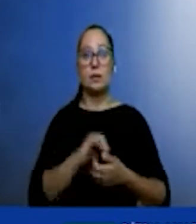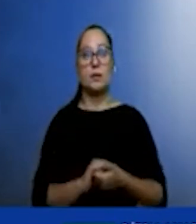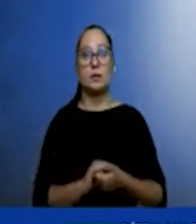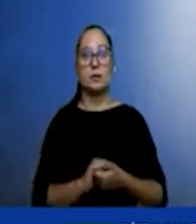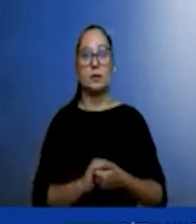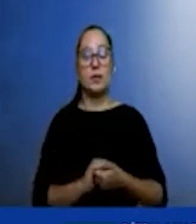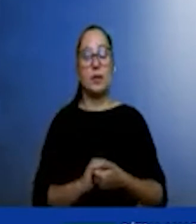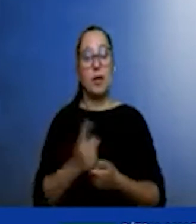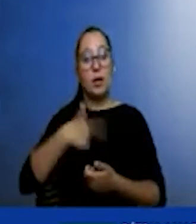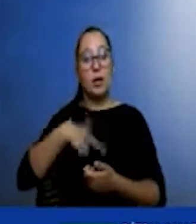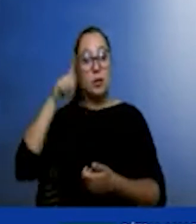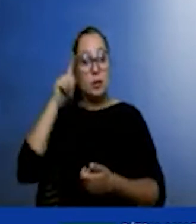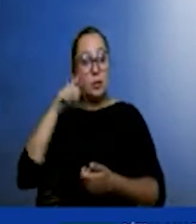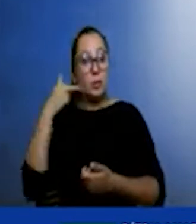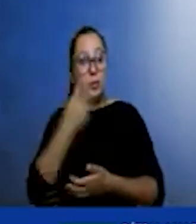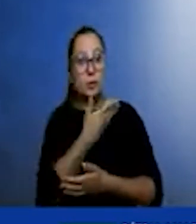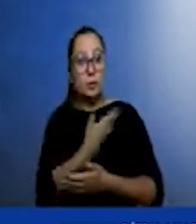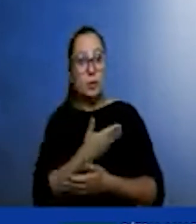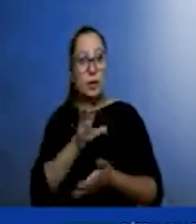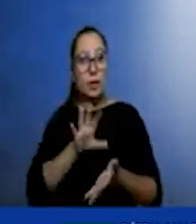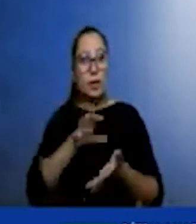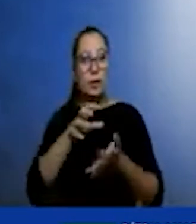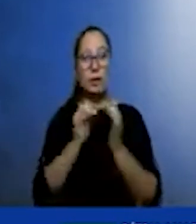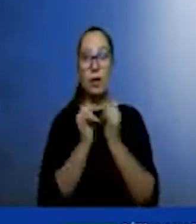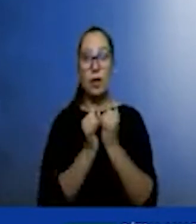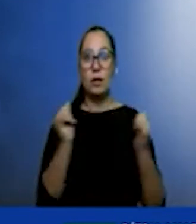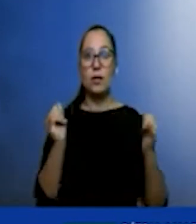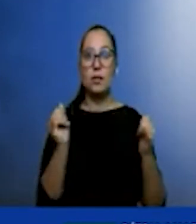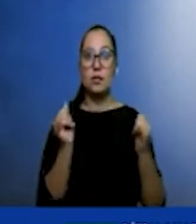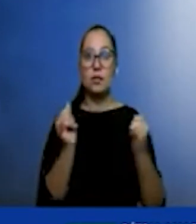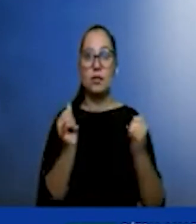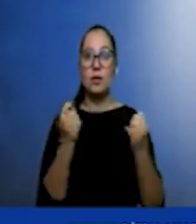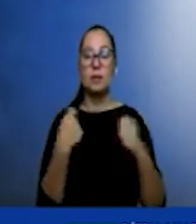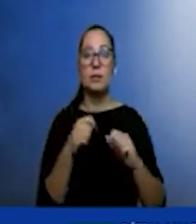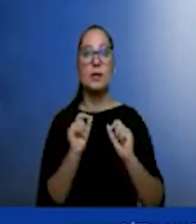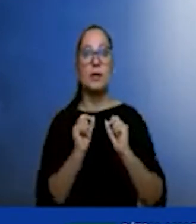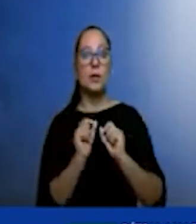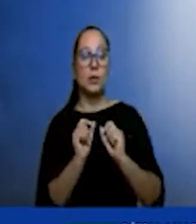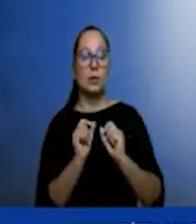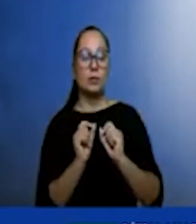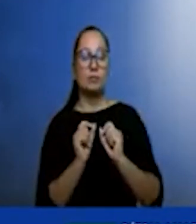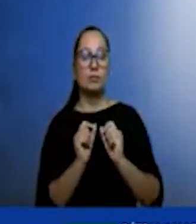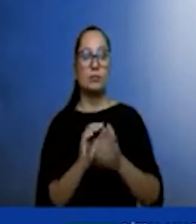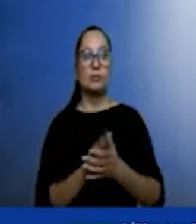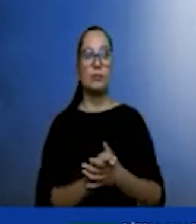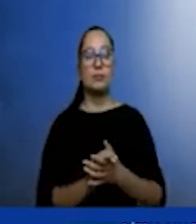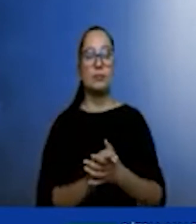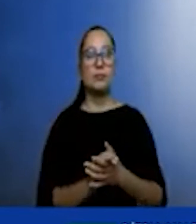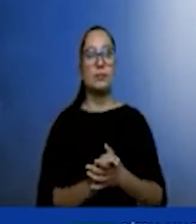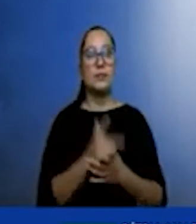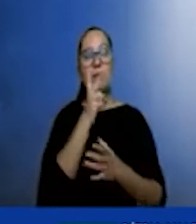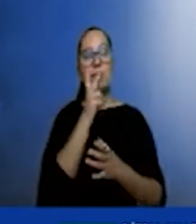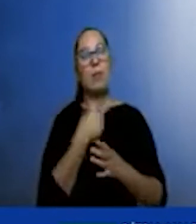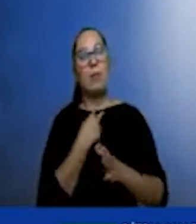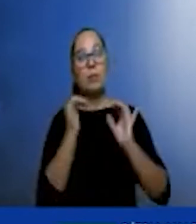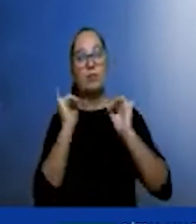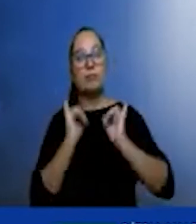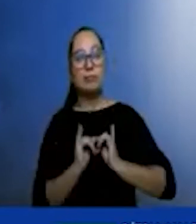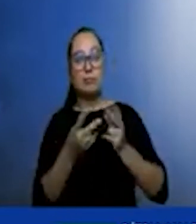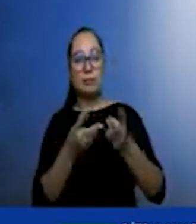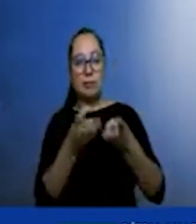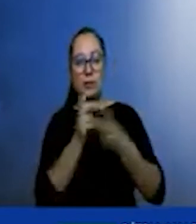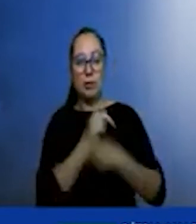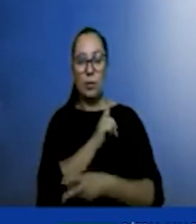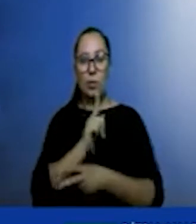consistência da política pública no setor de energia, eu acho que a gente precisa sair um pouco de um lugar de comodismo, que eu vejo que o governo muitas